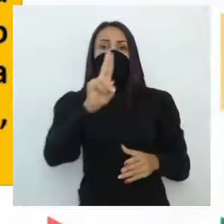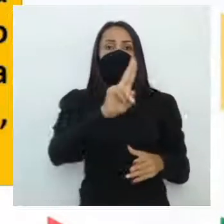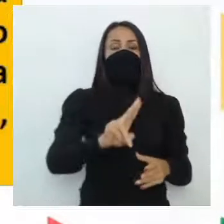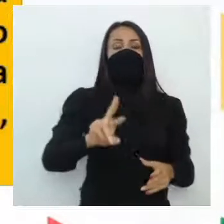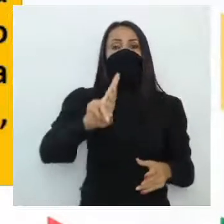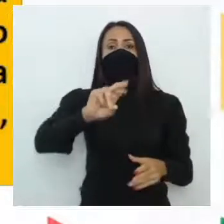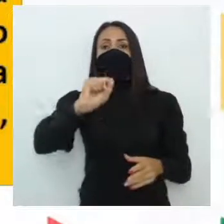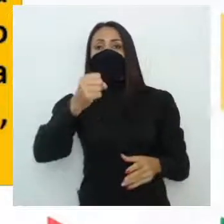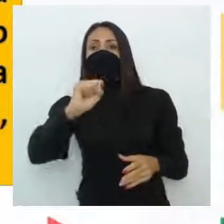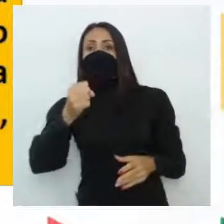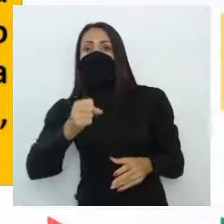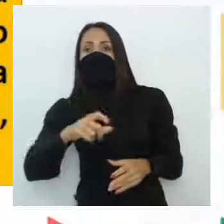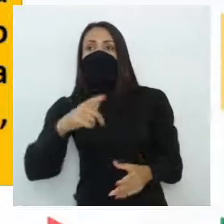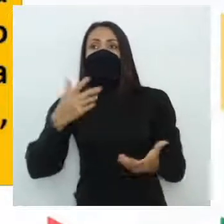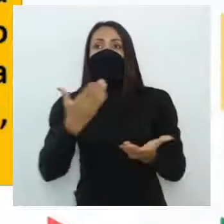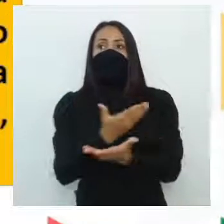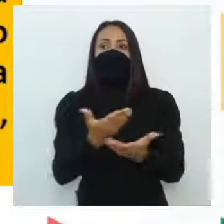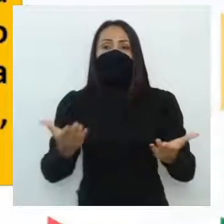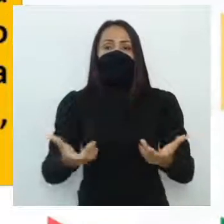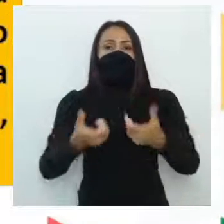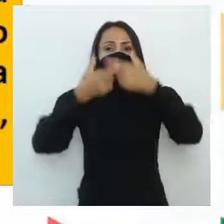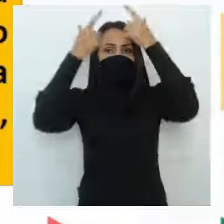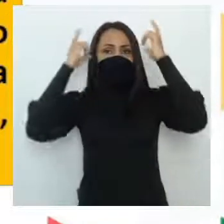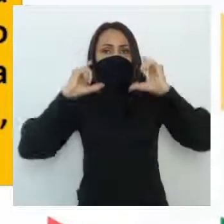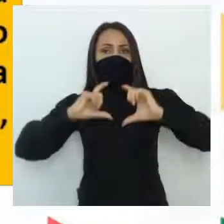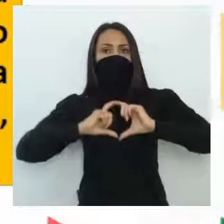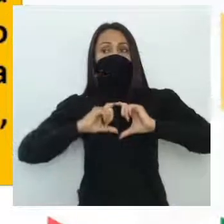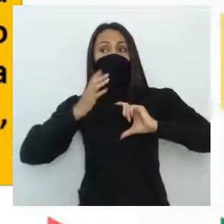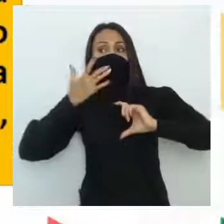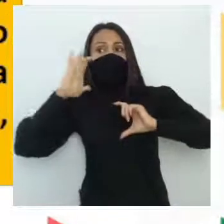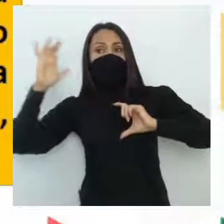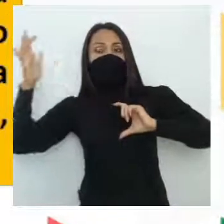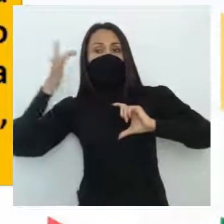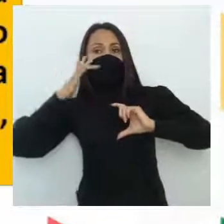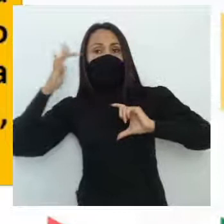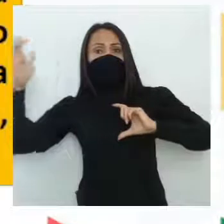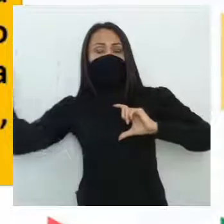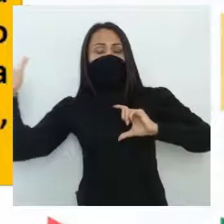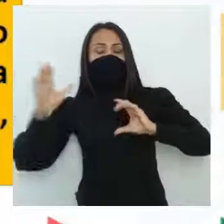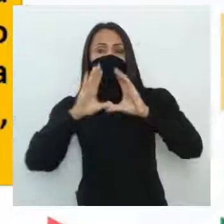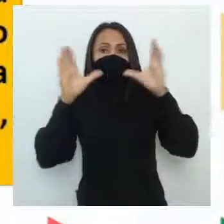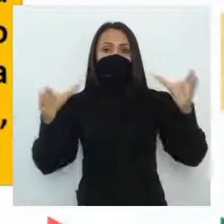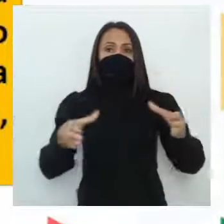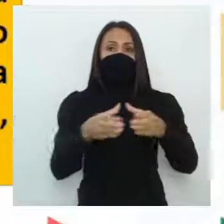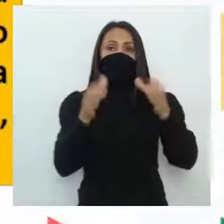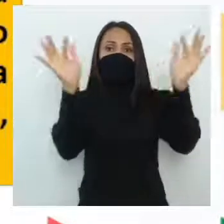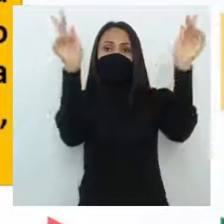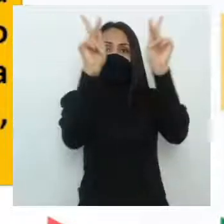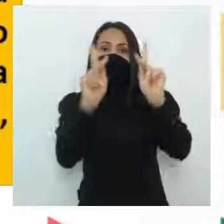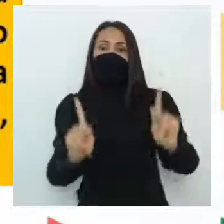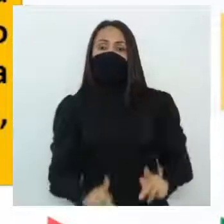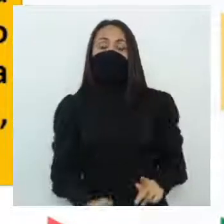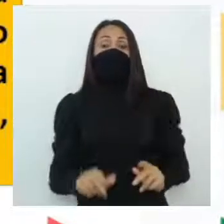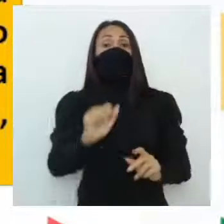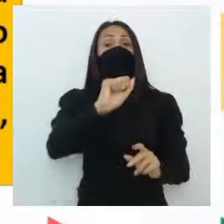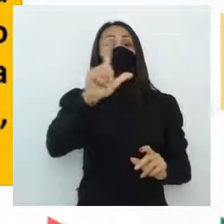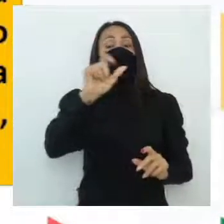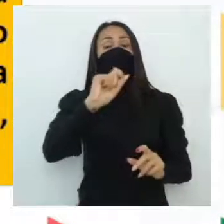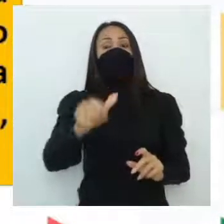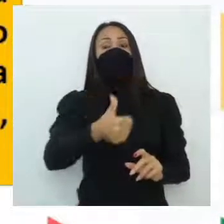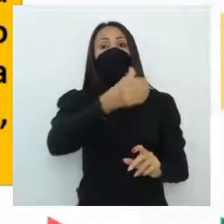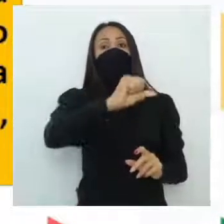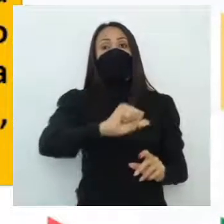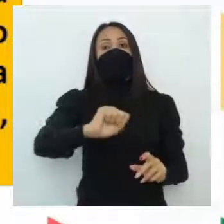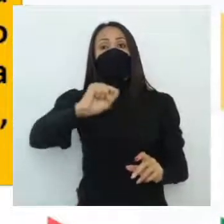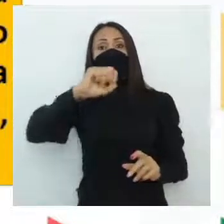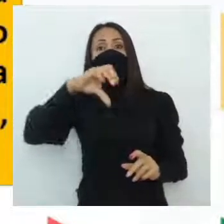quando foi condecorada com a medalha de ouro do Comitê Soviético da Paz. E em agosto de 89, realiza